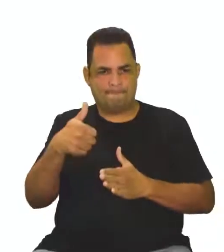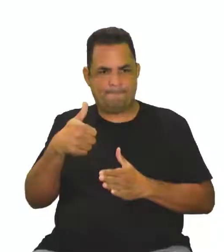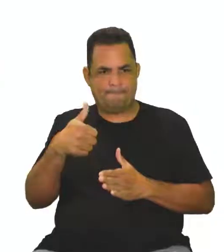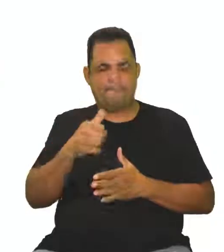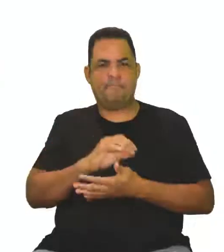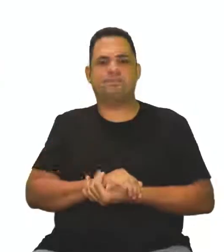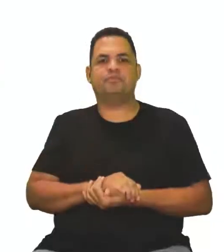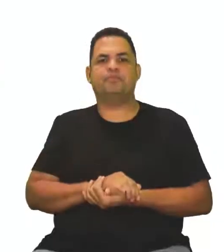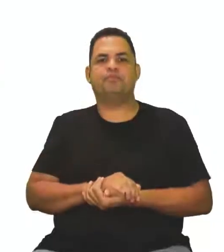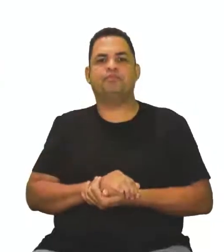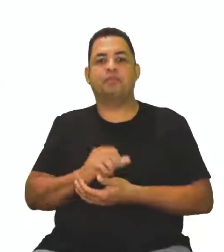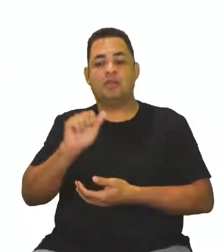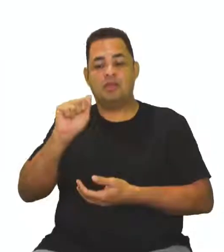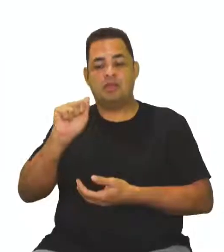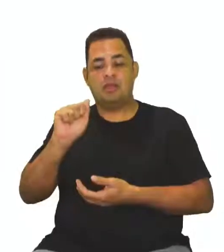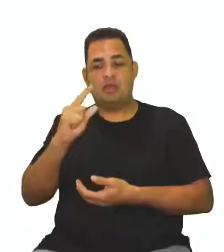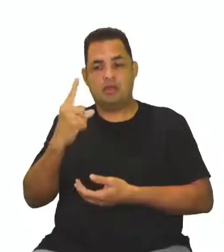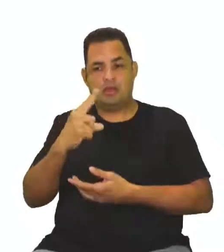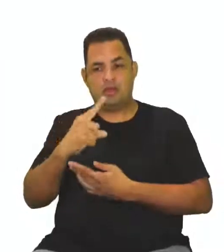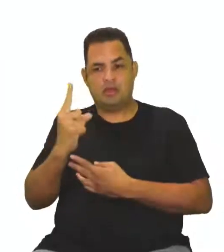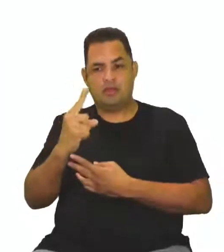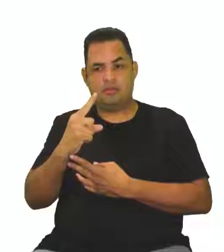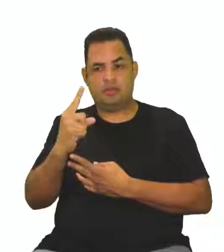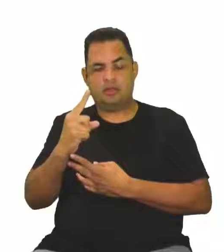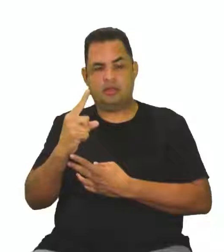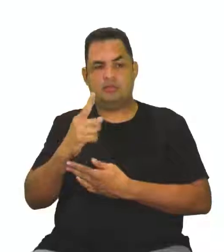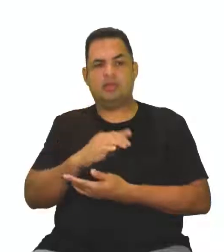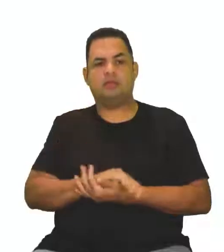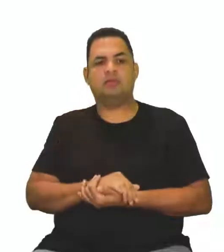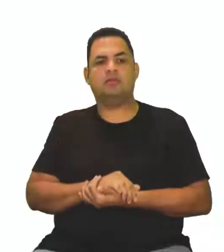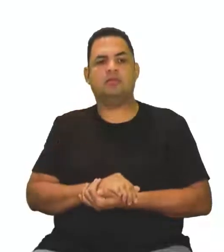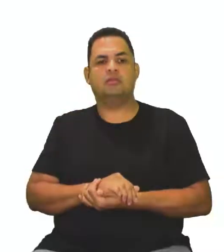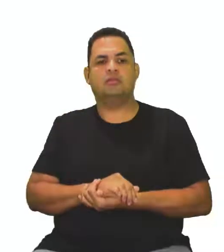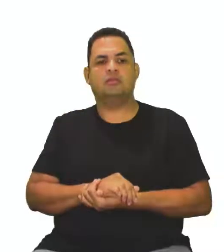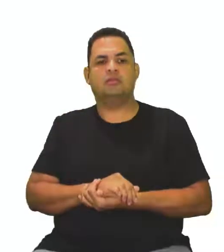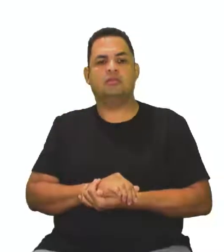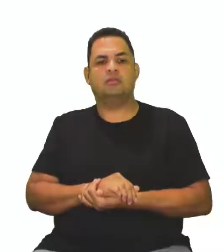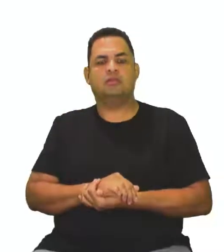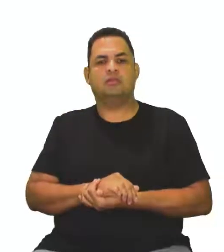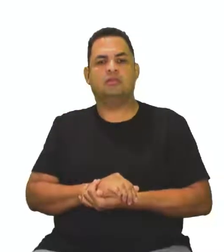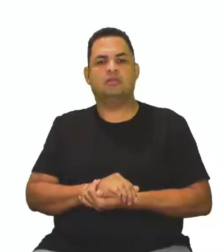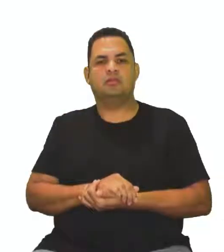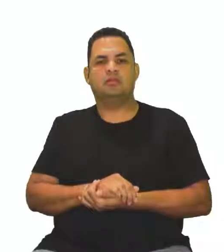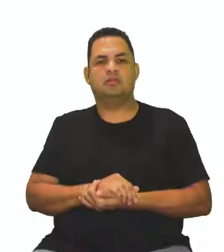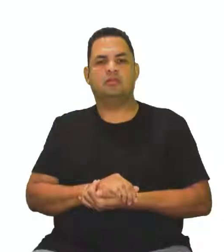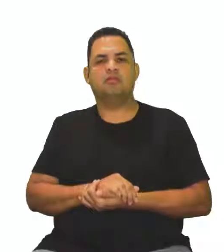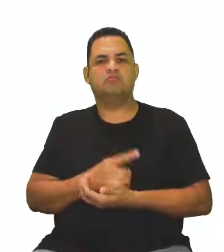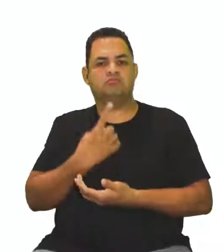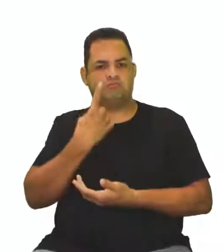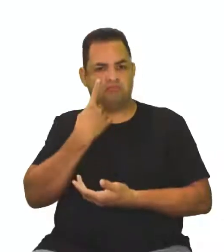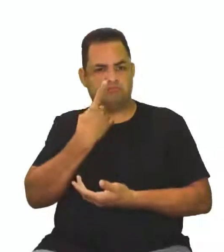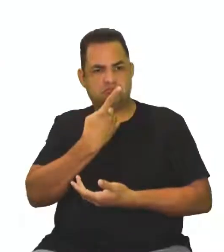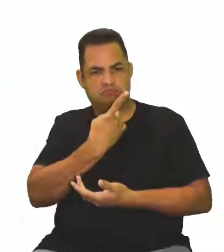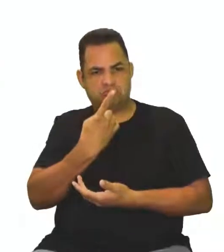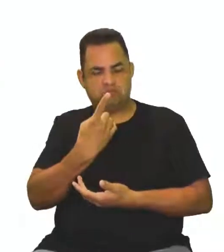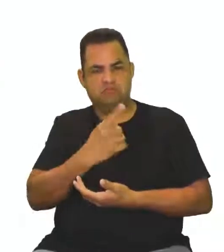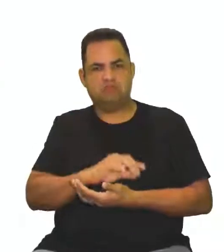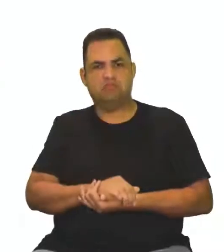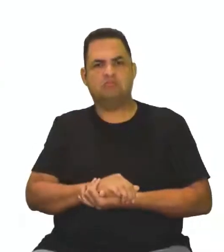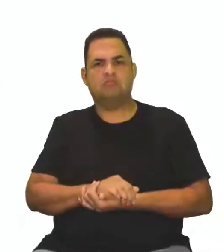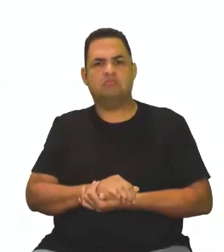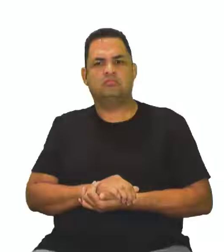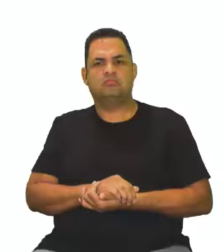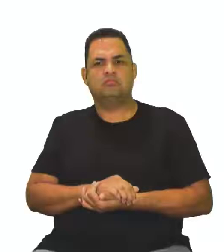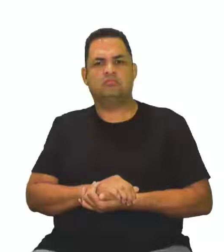falar é o amperímetro. Como vocês podem ver na imagem,